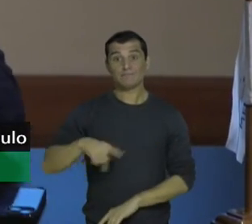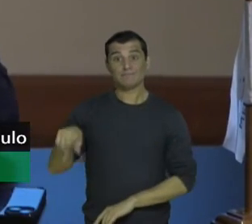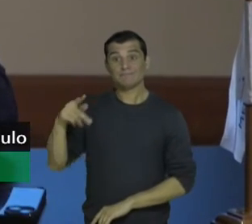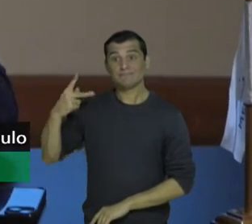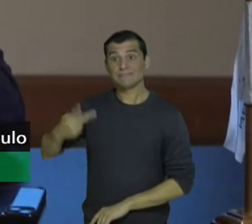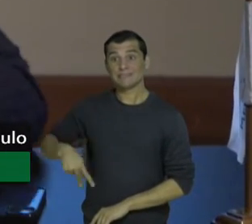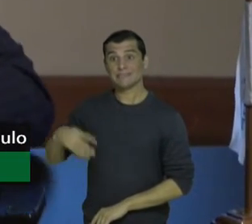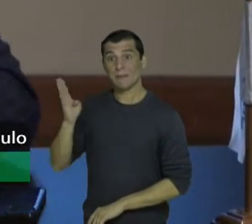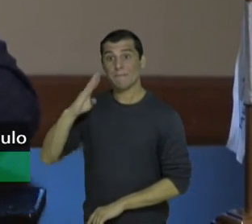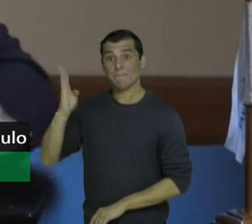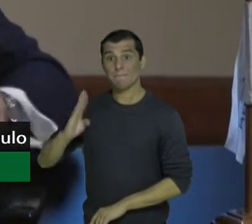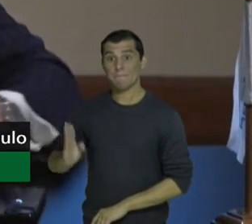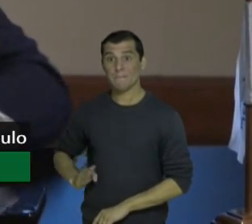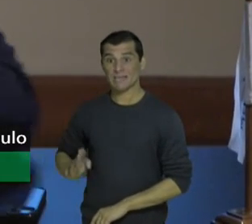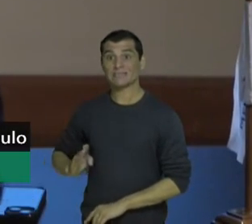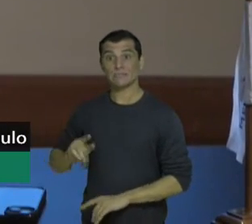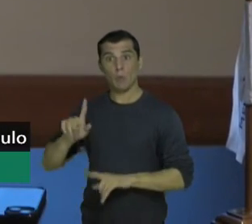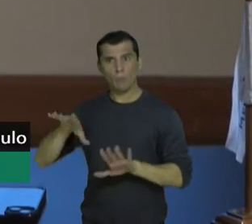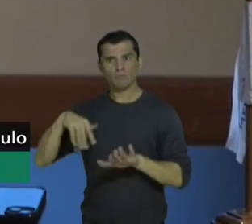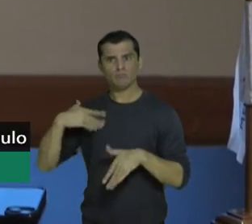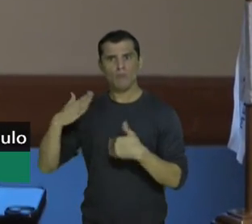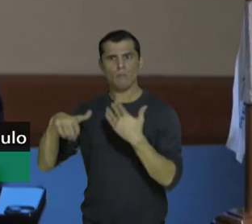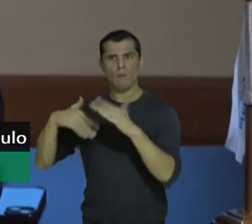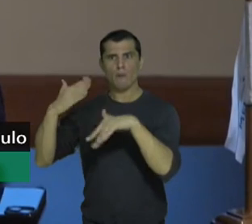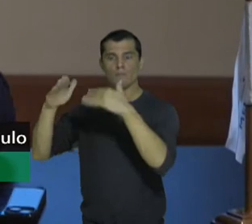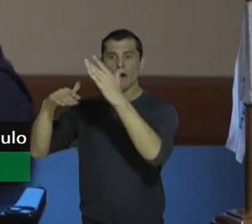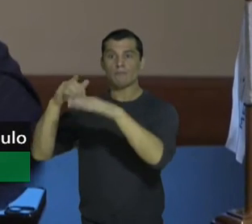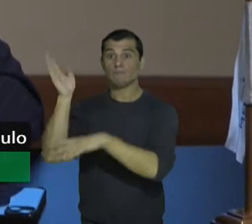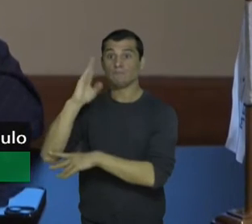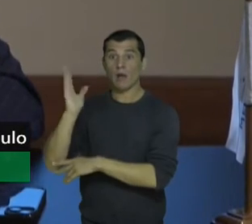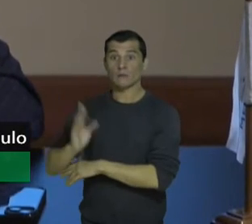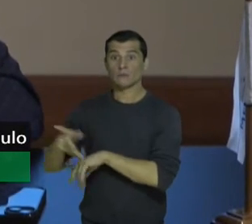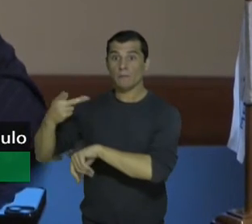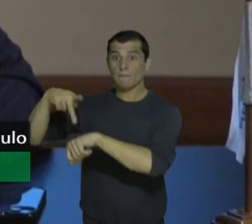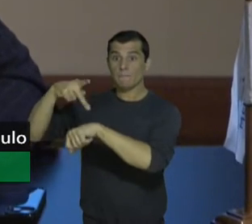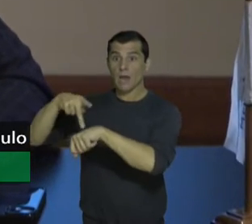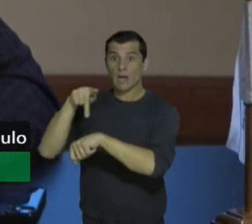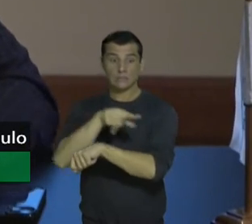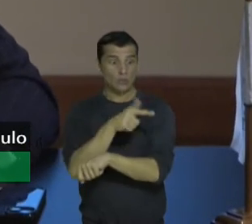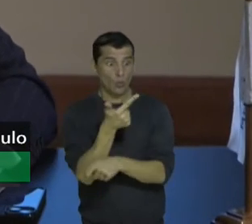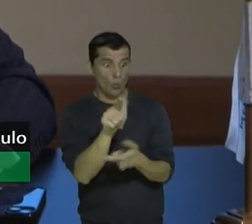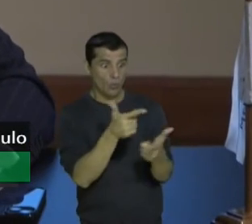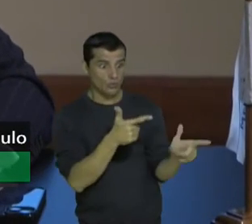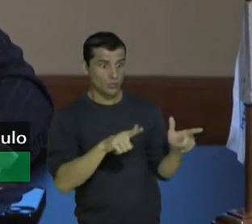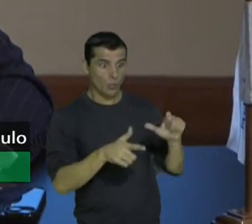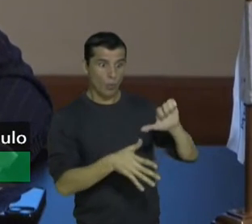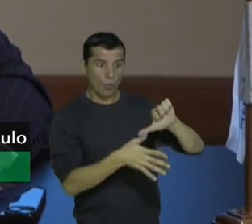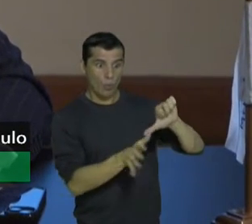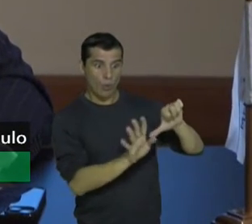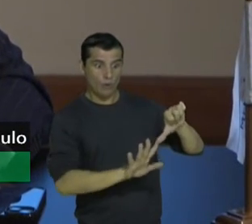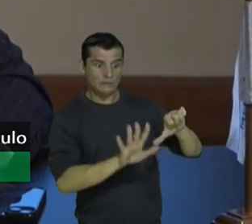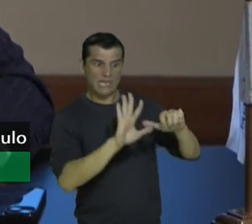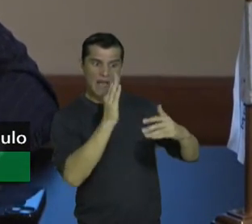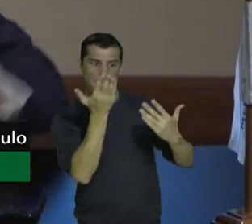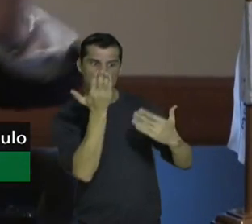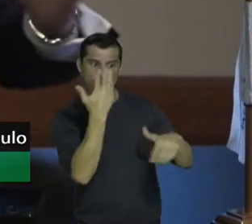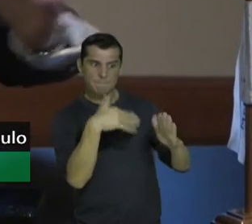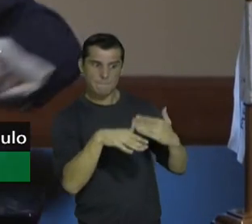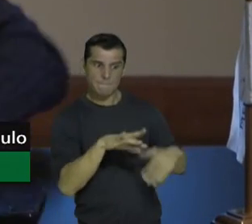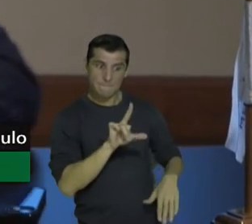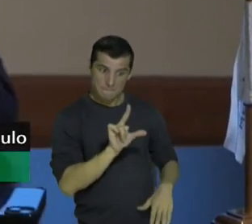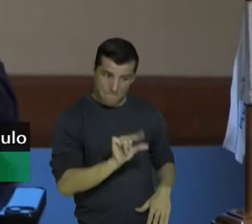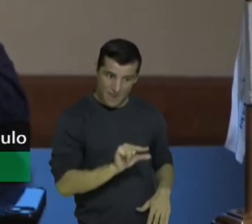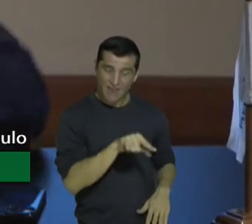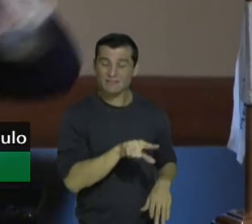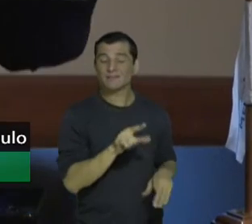desenvolvido em meio a outros países que não são tão desenvolvidos não é positivo né Eh eu